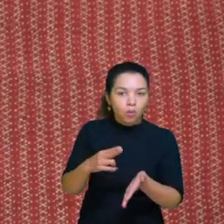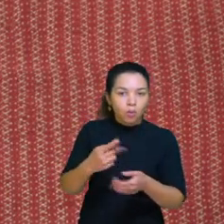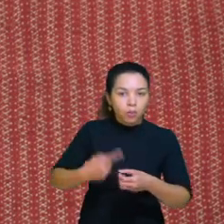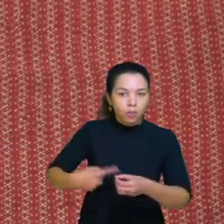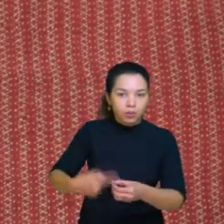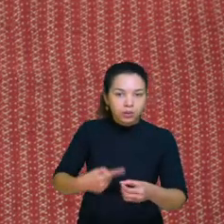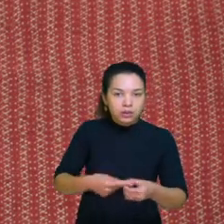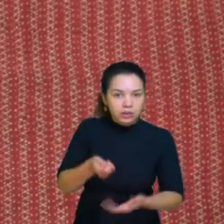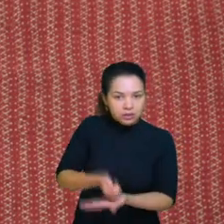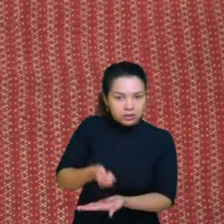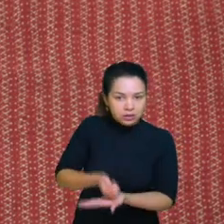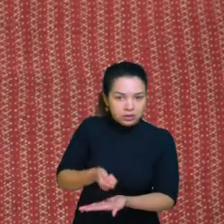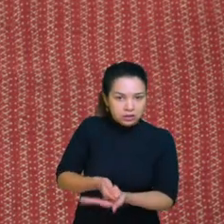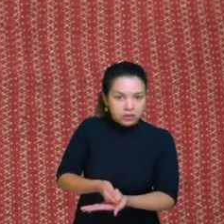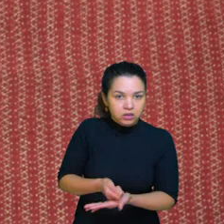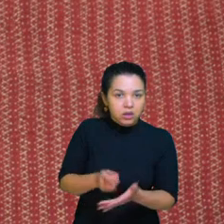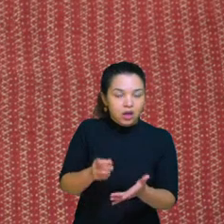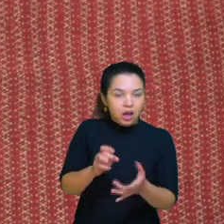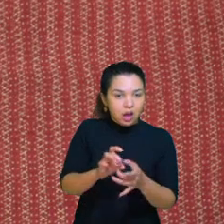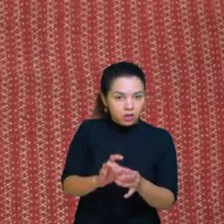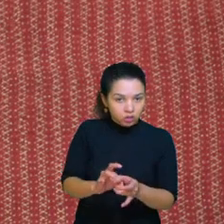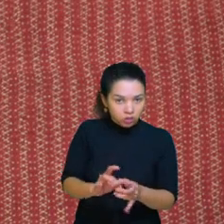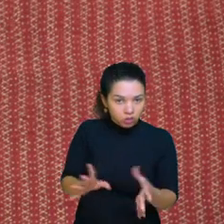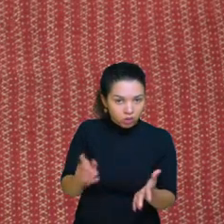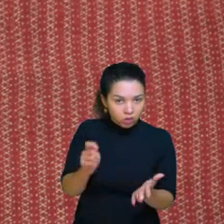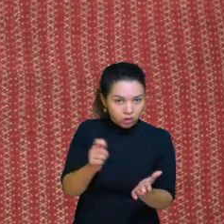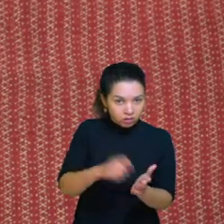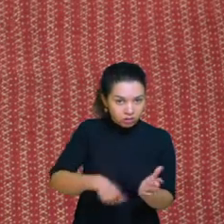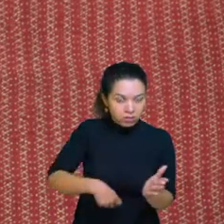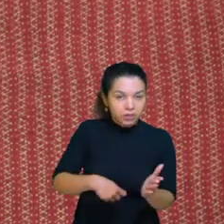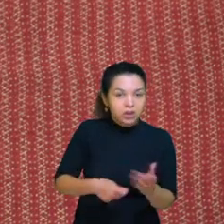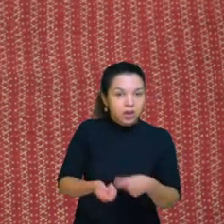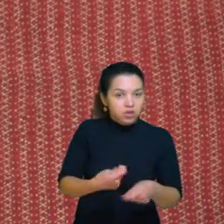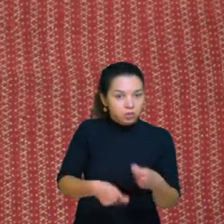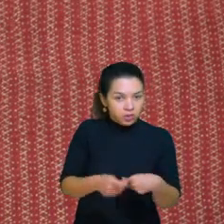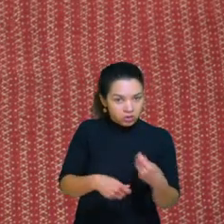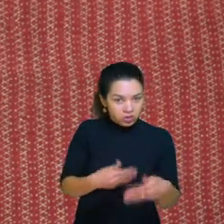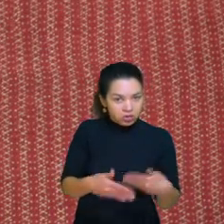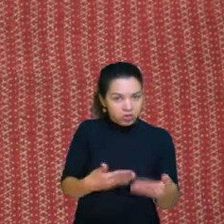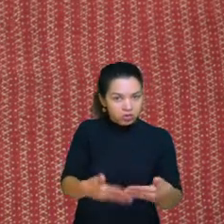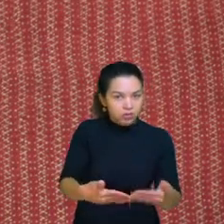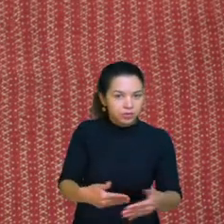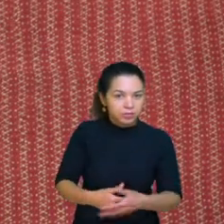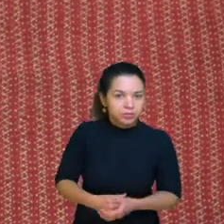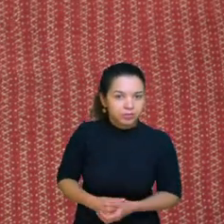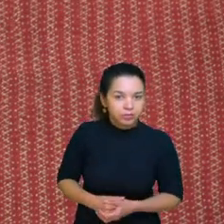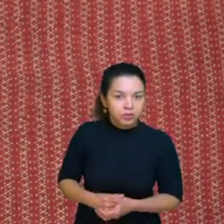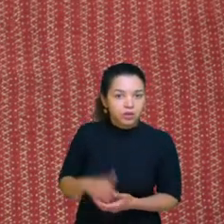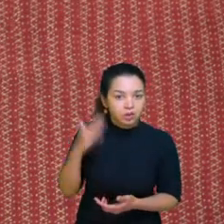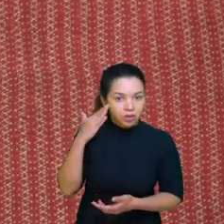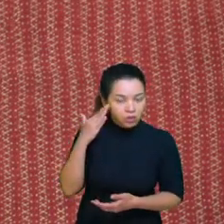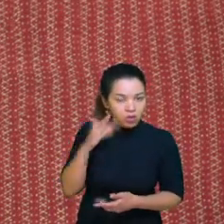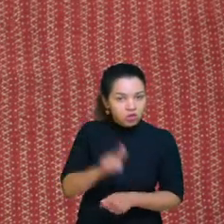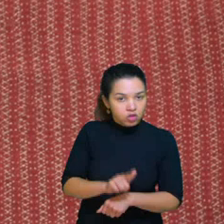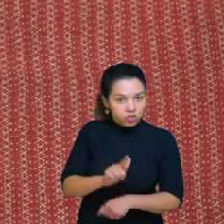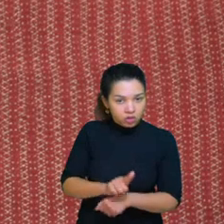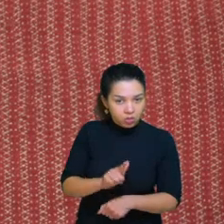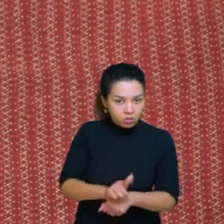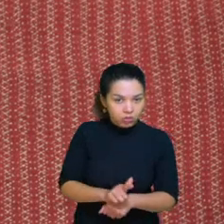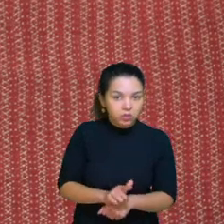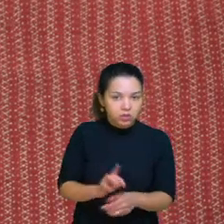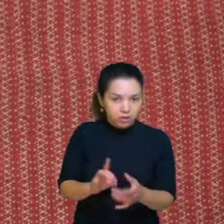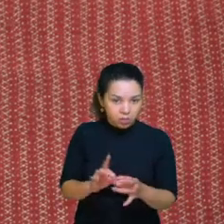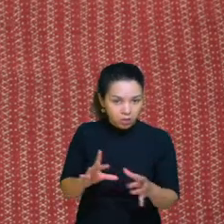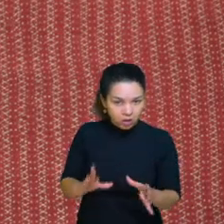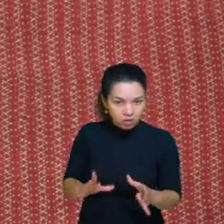autorização seja feita via administrativa então eu entendo que a gestão democrática da escola não é